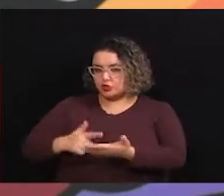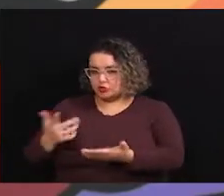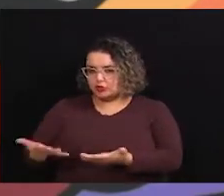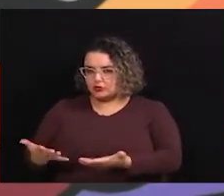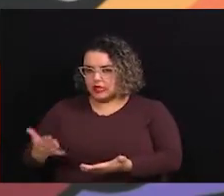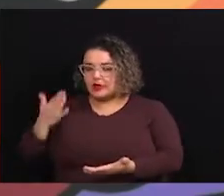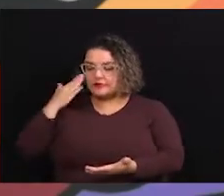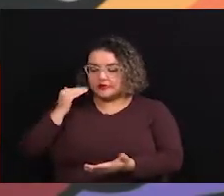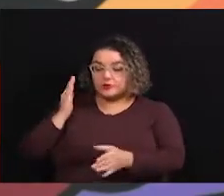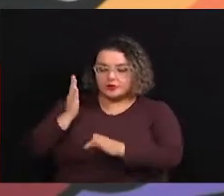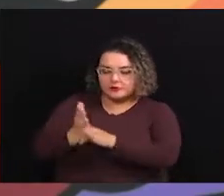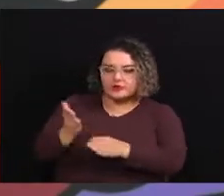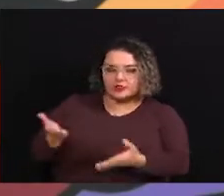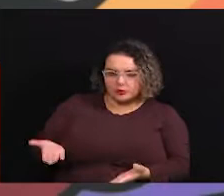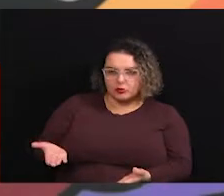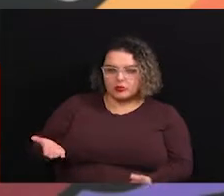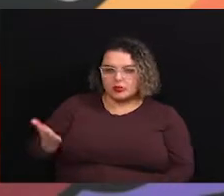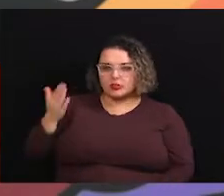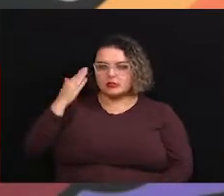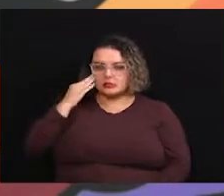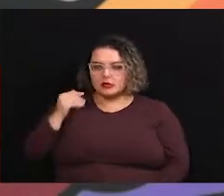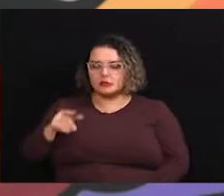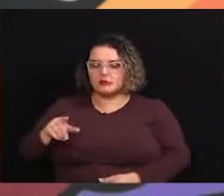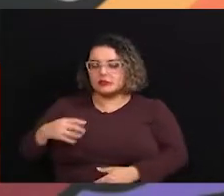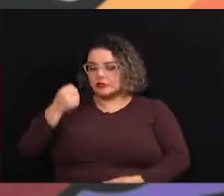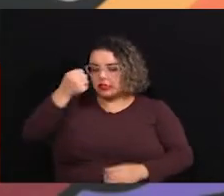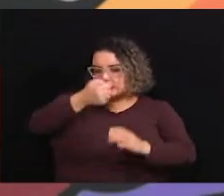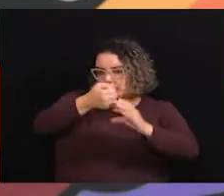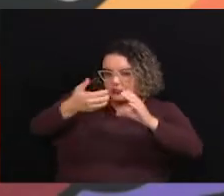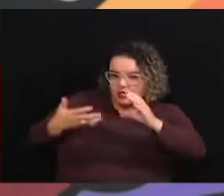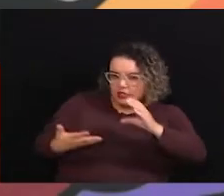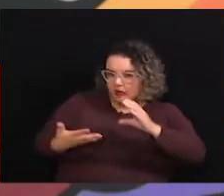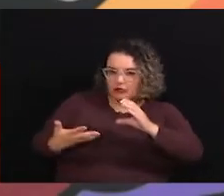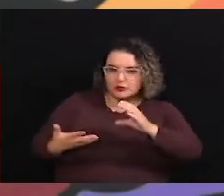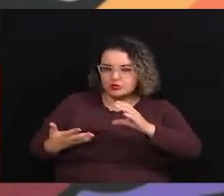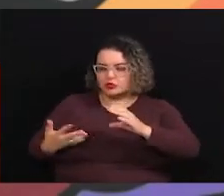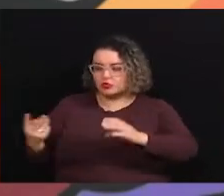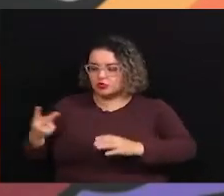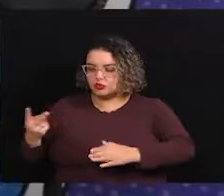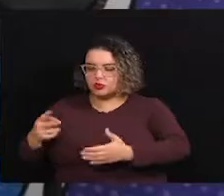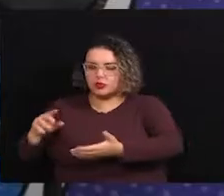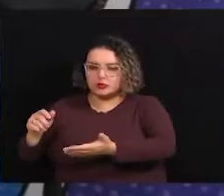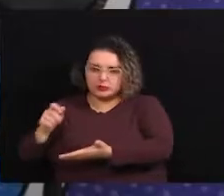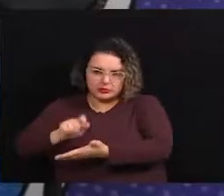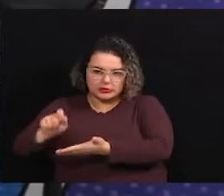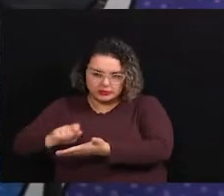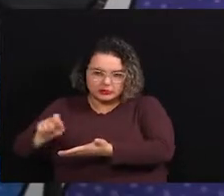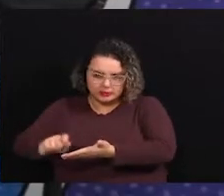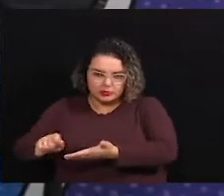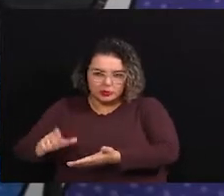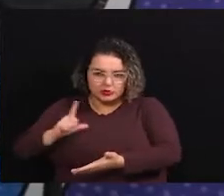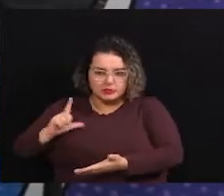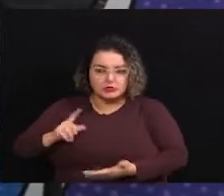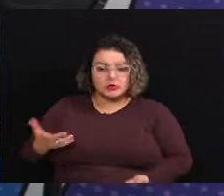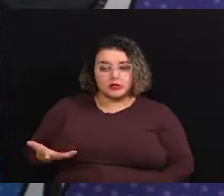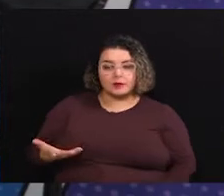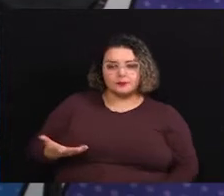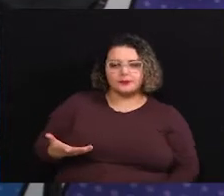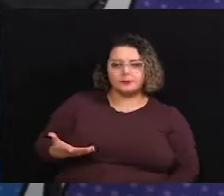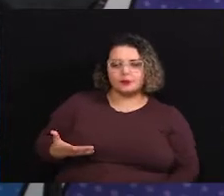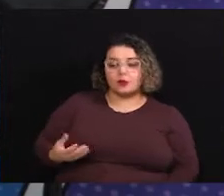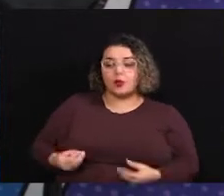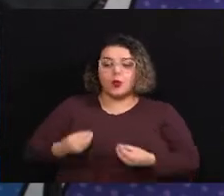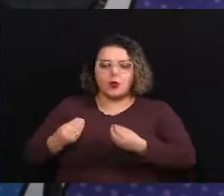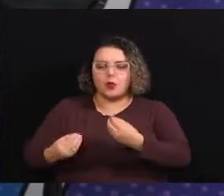já sabe ali o que vai encontrar, sabe os traços, as características que esses escritores têm, né?